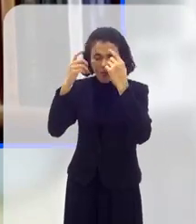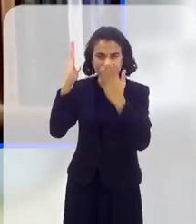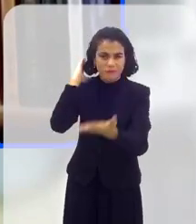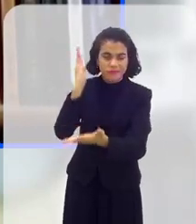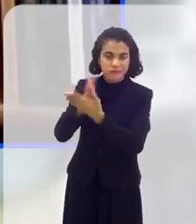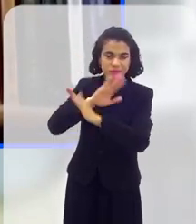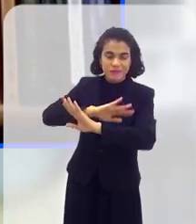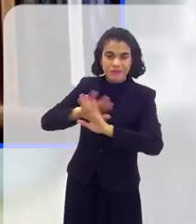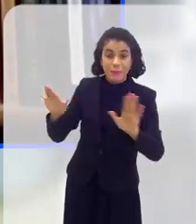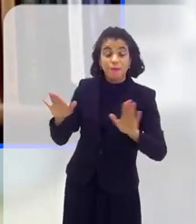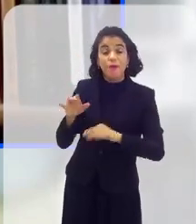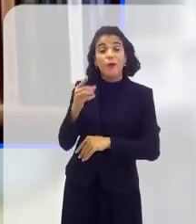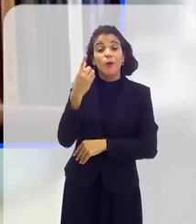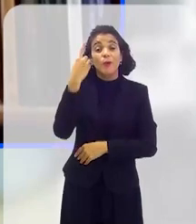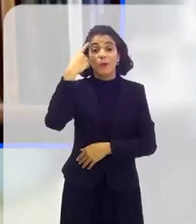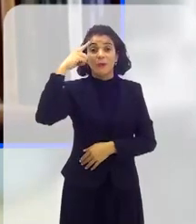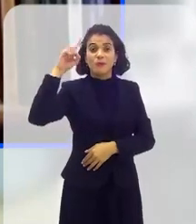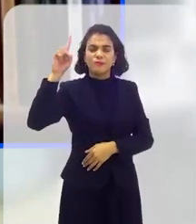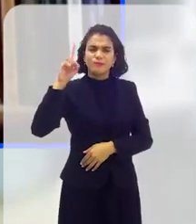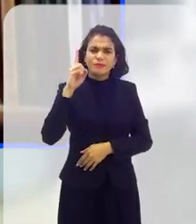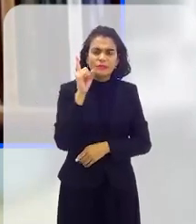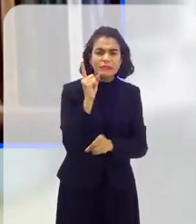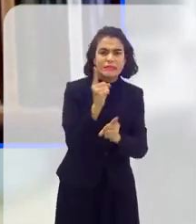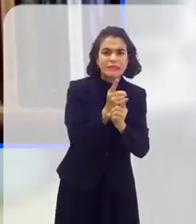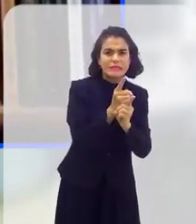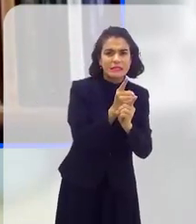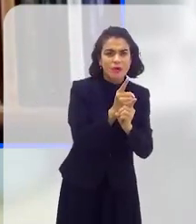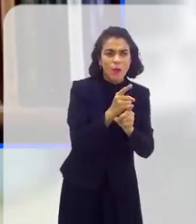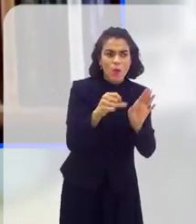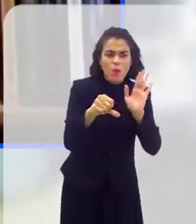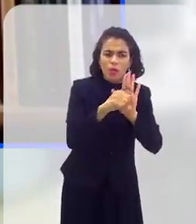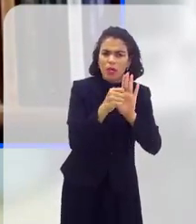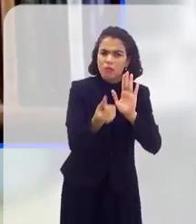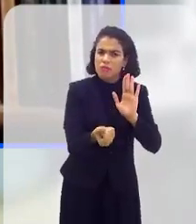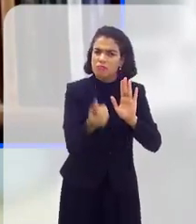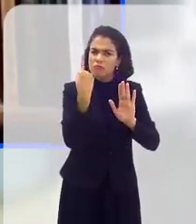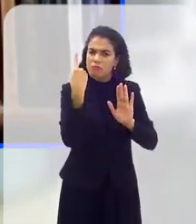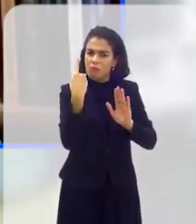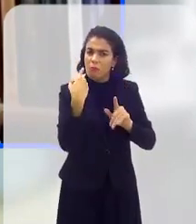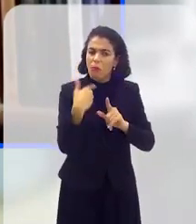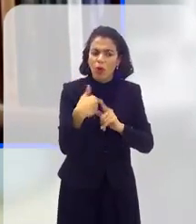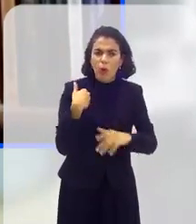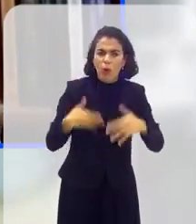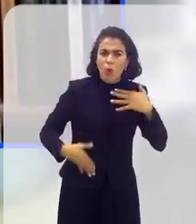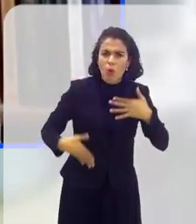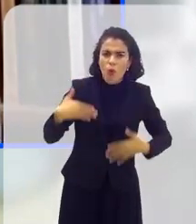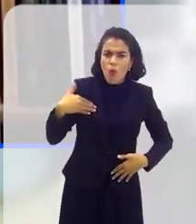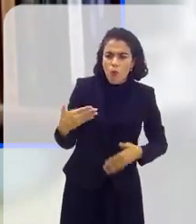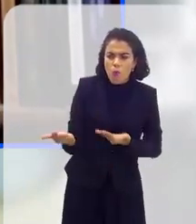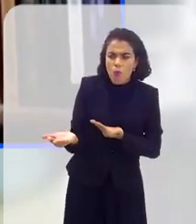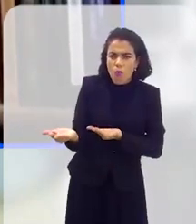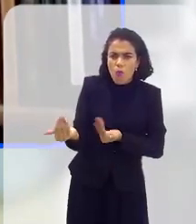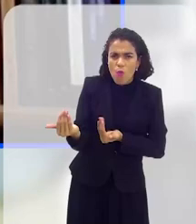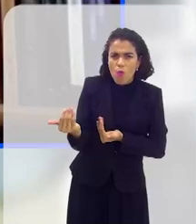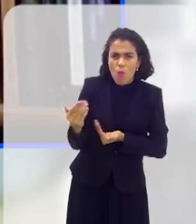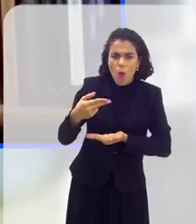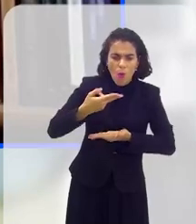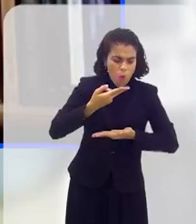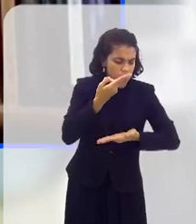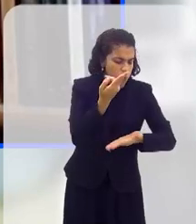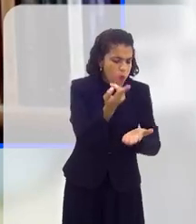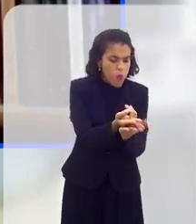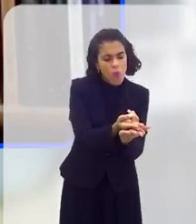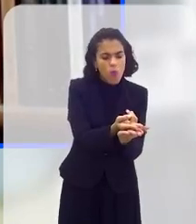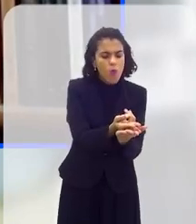violência, e acaba que num belo dia ele se depara com um crime muito estranho, porque aparece um corpo de uma jovem,